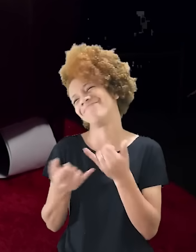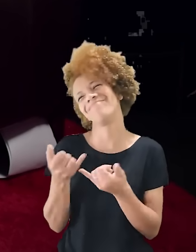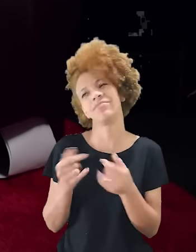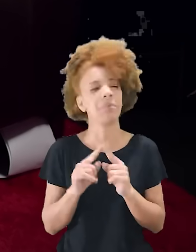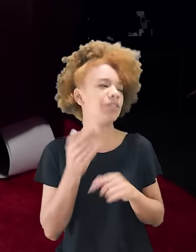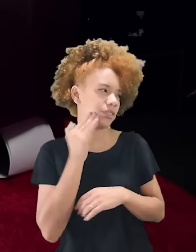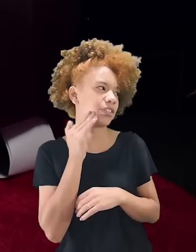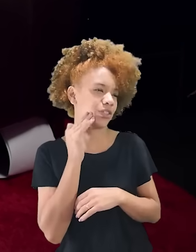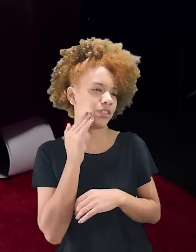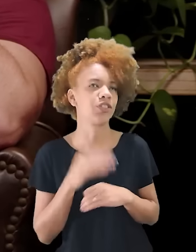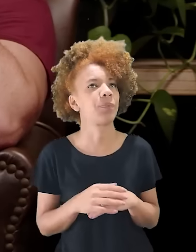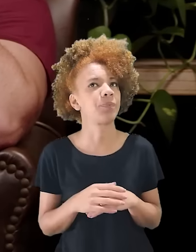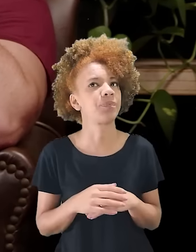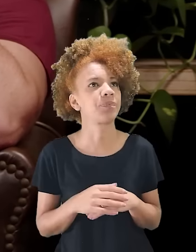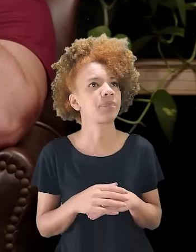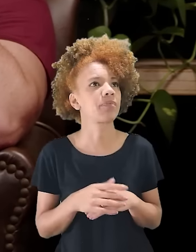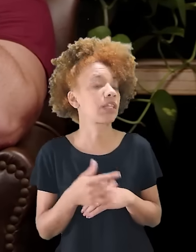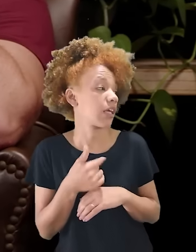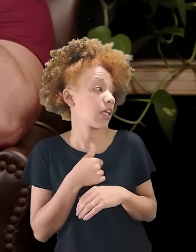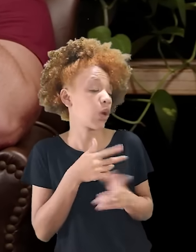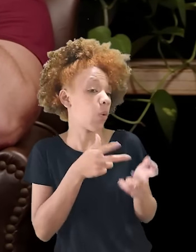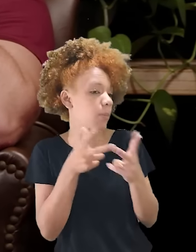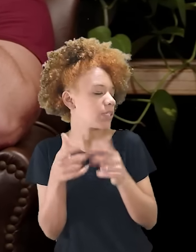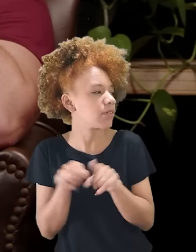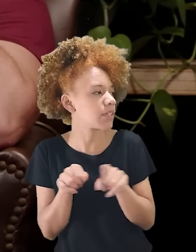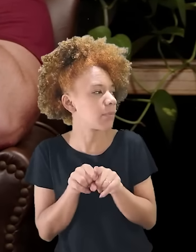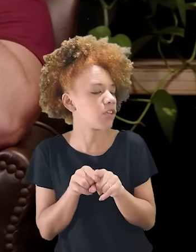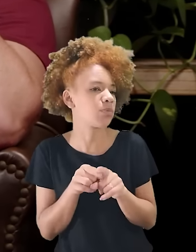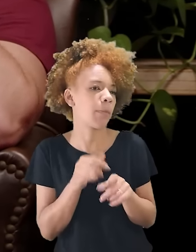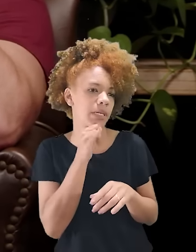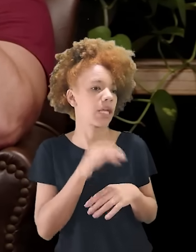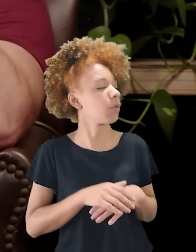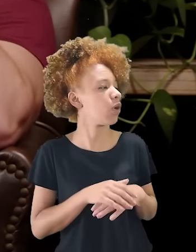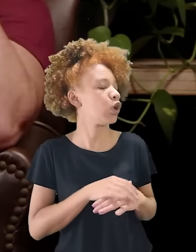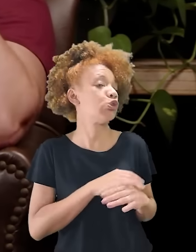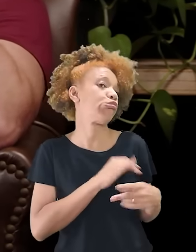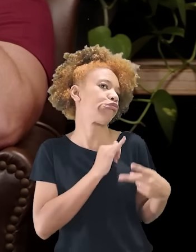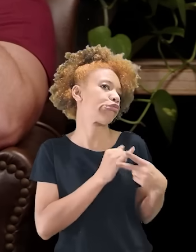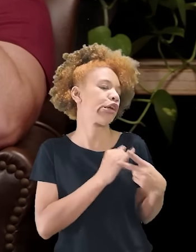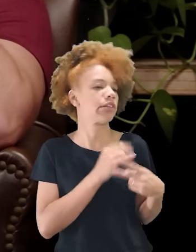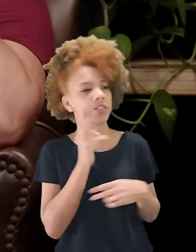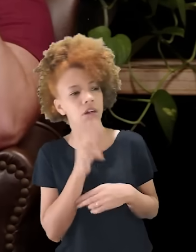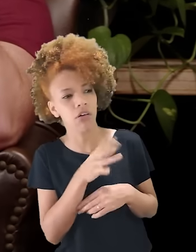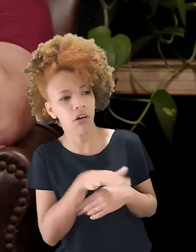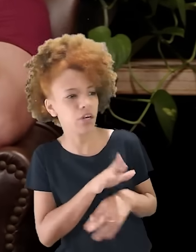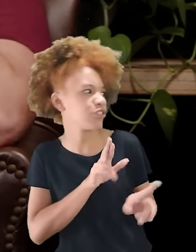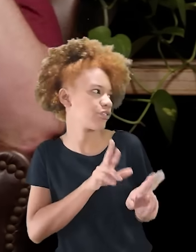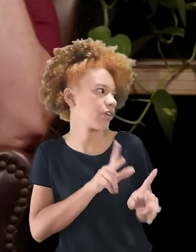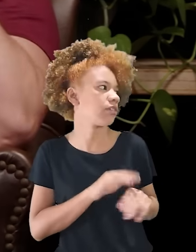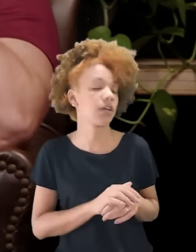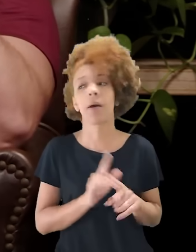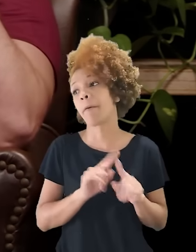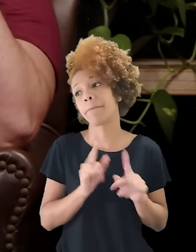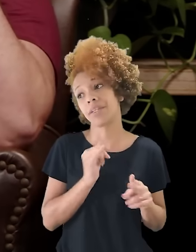gente dizer qu dizer e e e e eu eu observo isso quando você tá andando no Itaí ente você andar na Vila Madalena as pessoas são diferentes